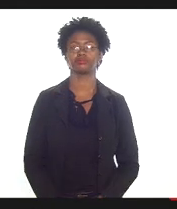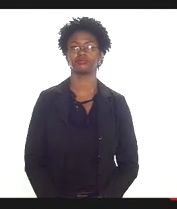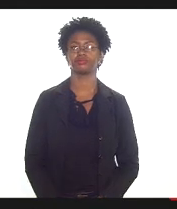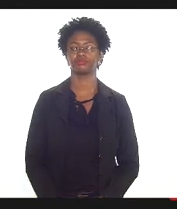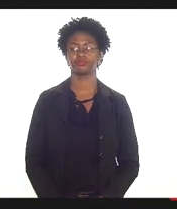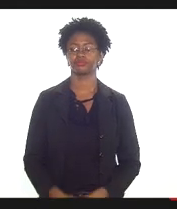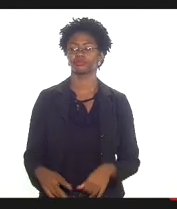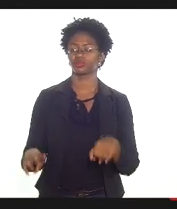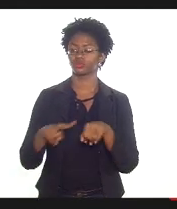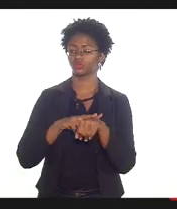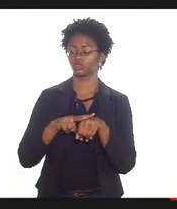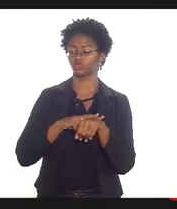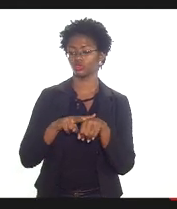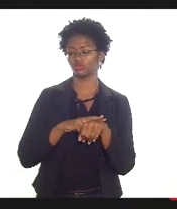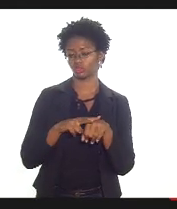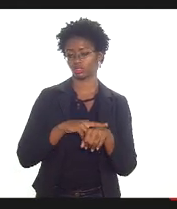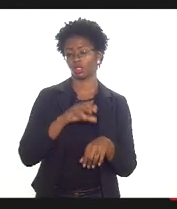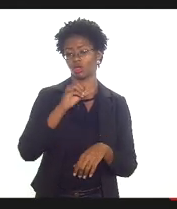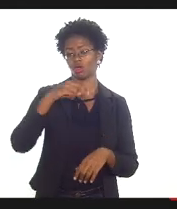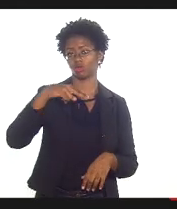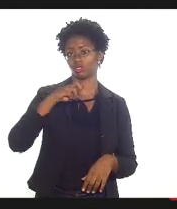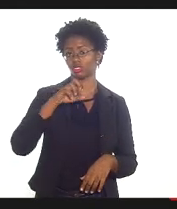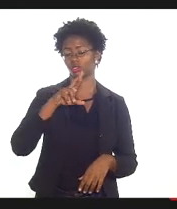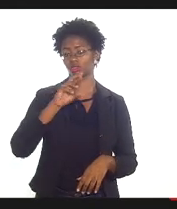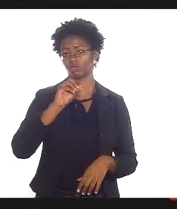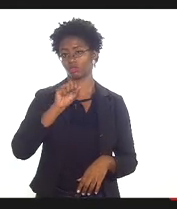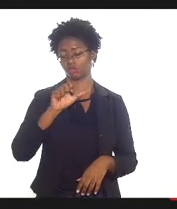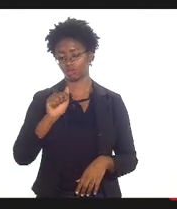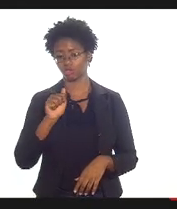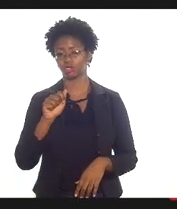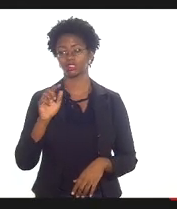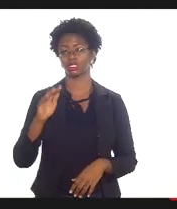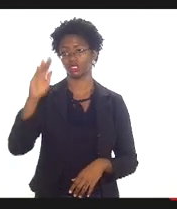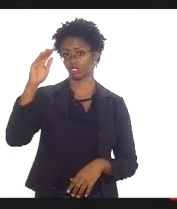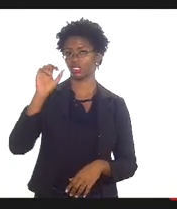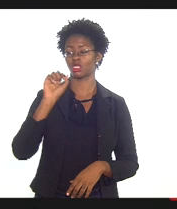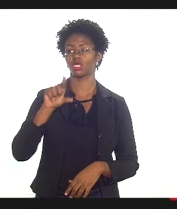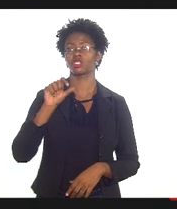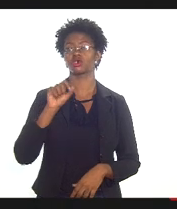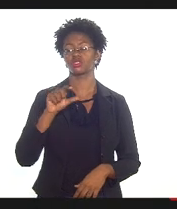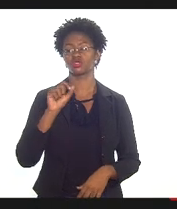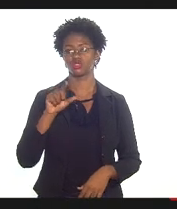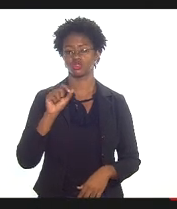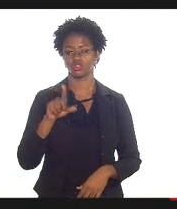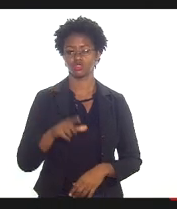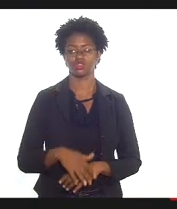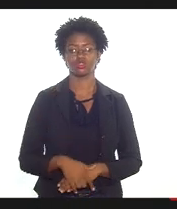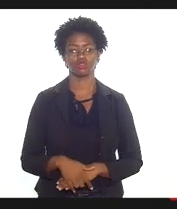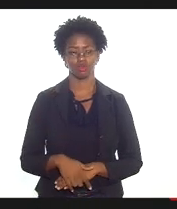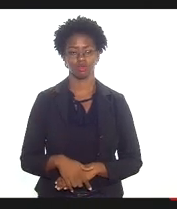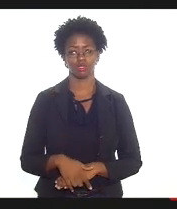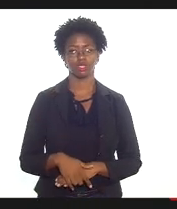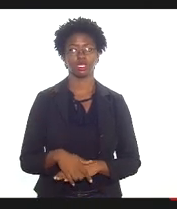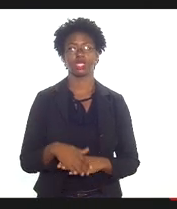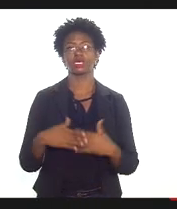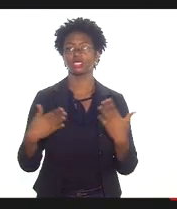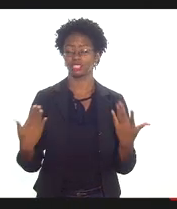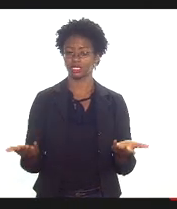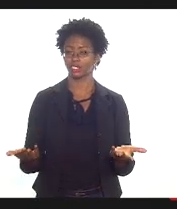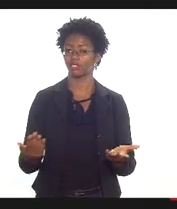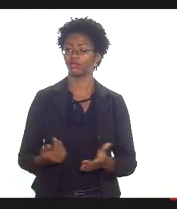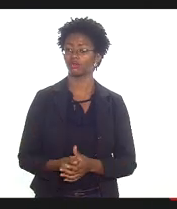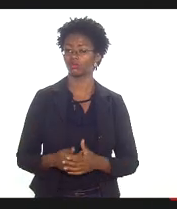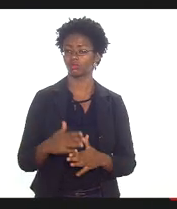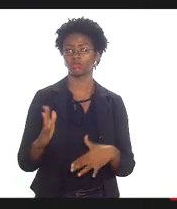parte verde da seção onerosa e na parte mais superior, azul, o regime de partilha. Então, o que nós estamos vendo é que todo